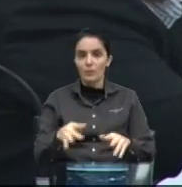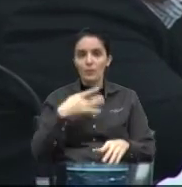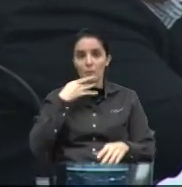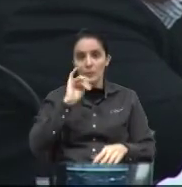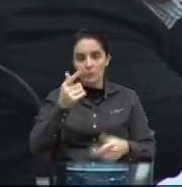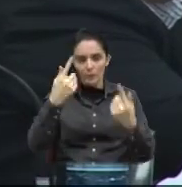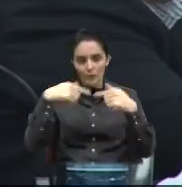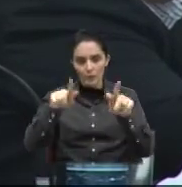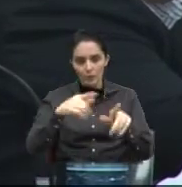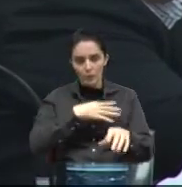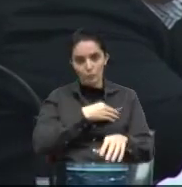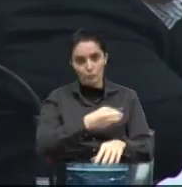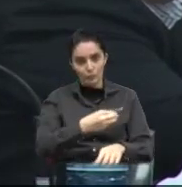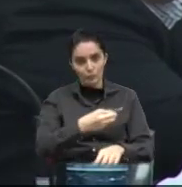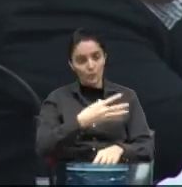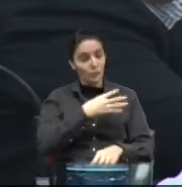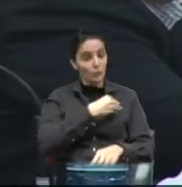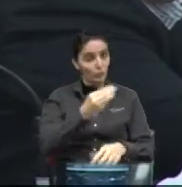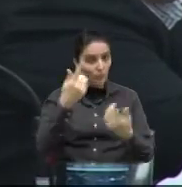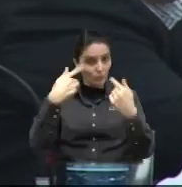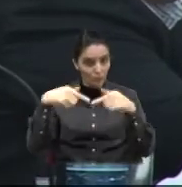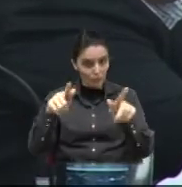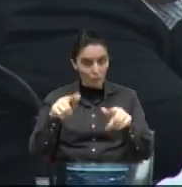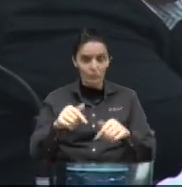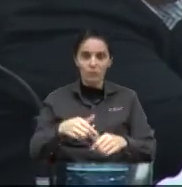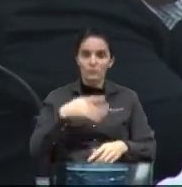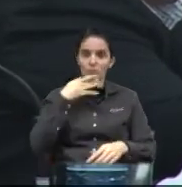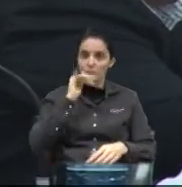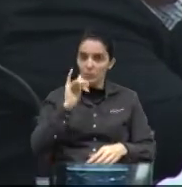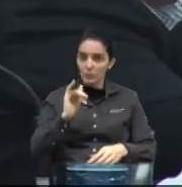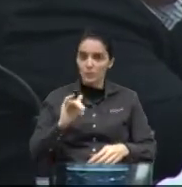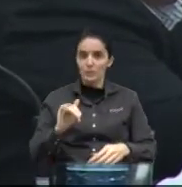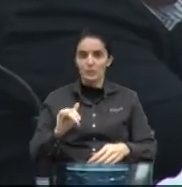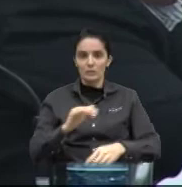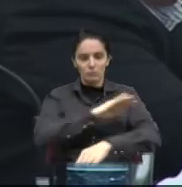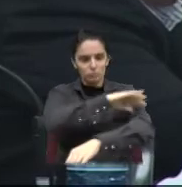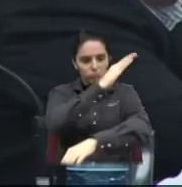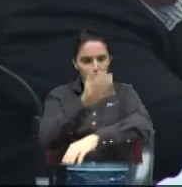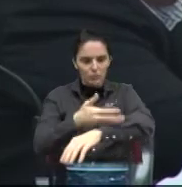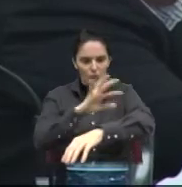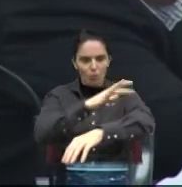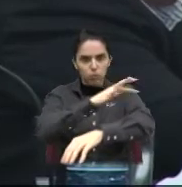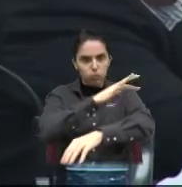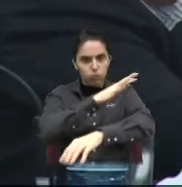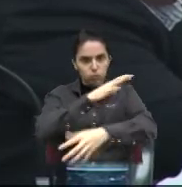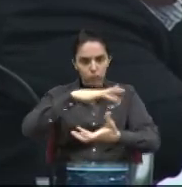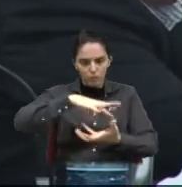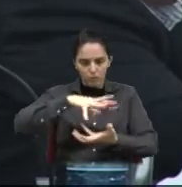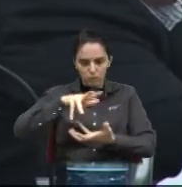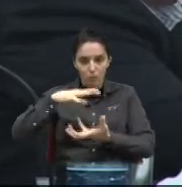guerra o rumor de guerra tremores de terra e nós